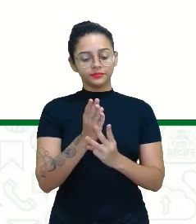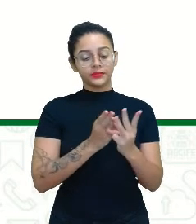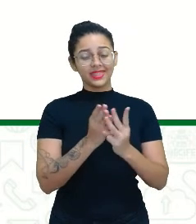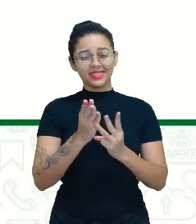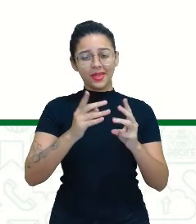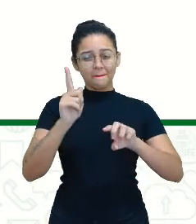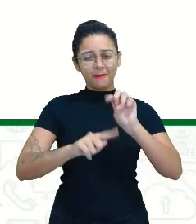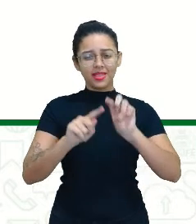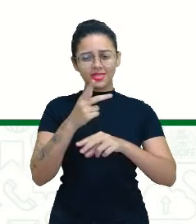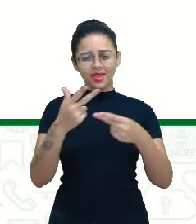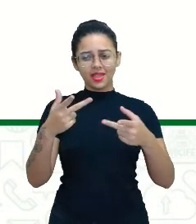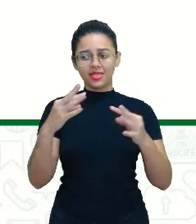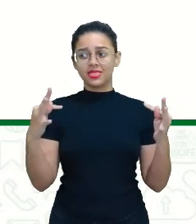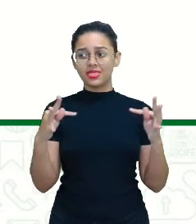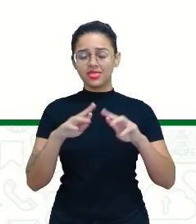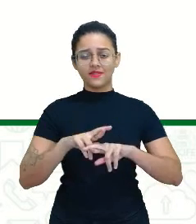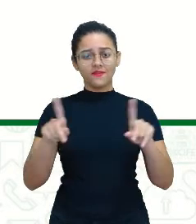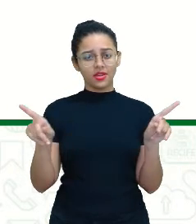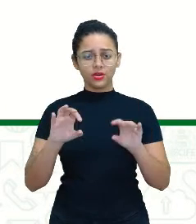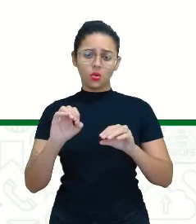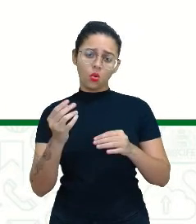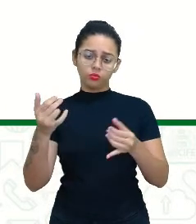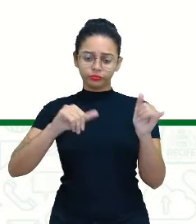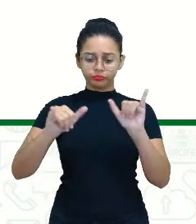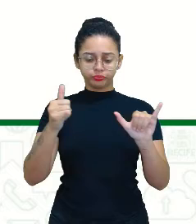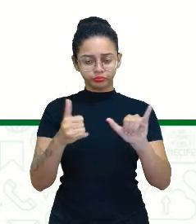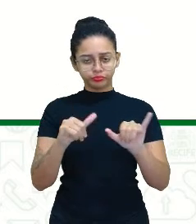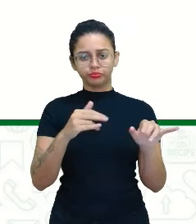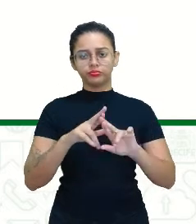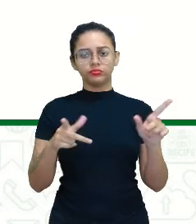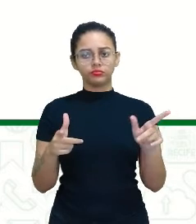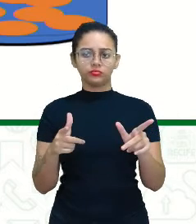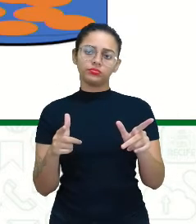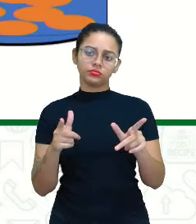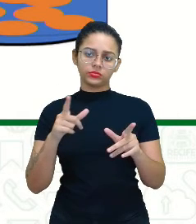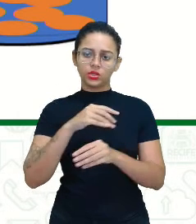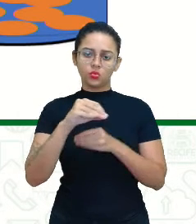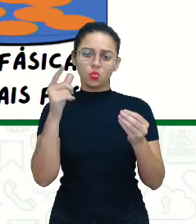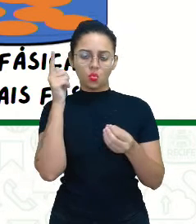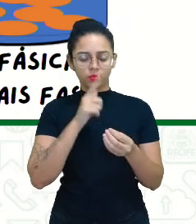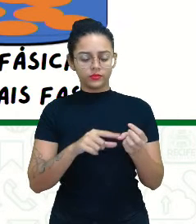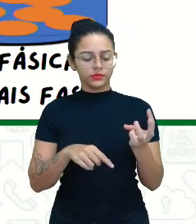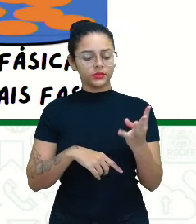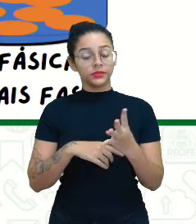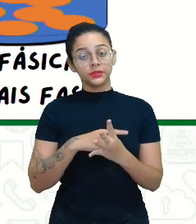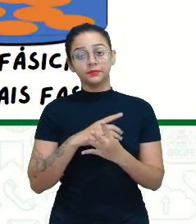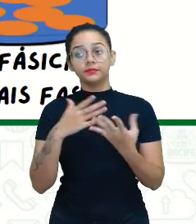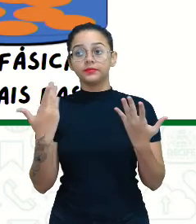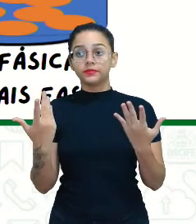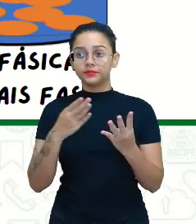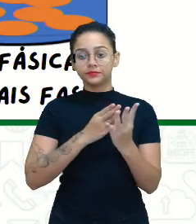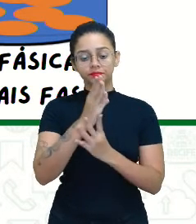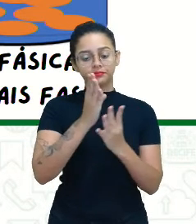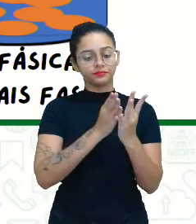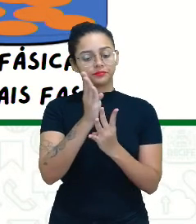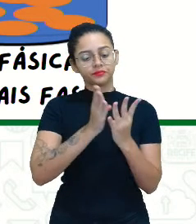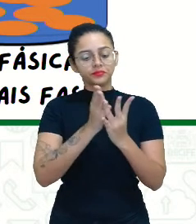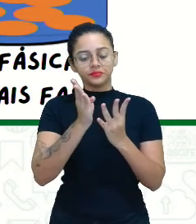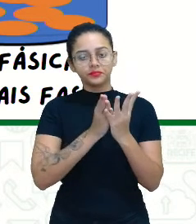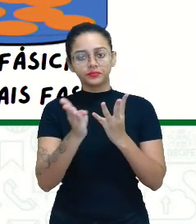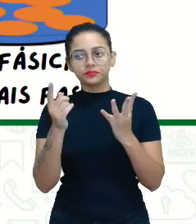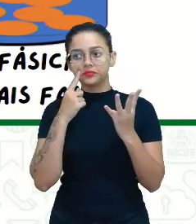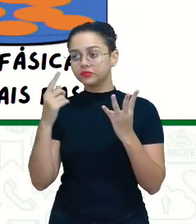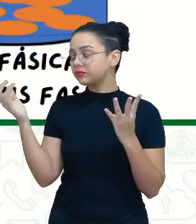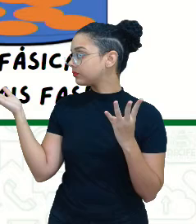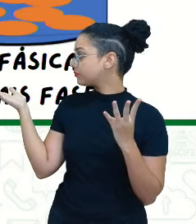materiais diferentes ou substâncias diferentes que não se misturam aí é trifásica e aí a polifásica que são